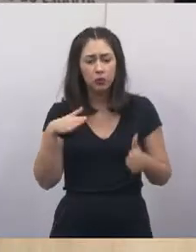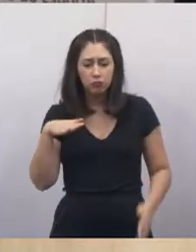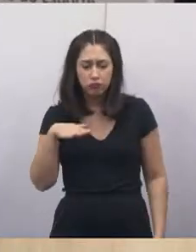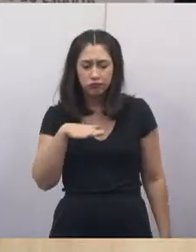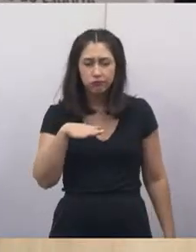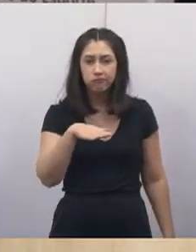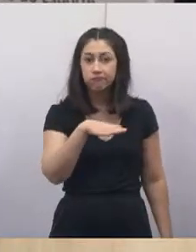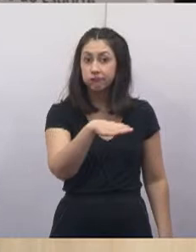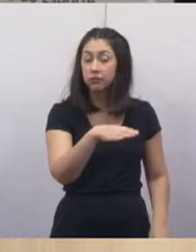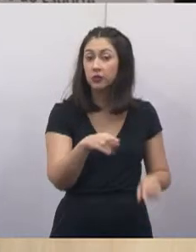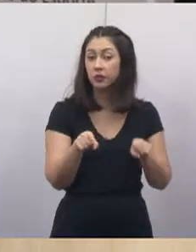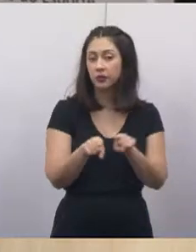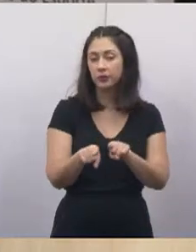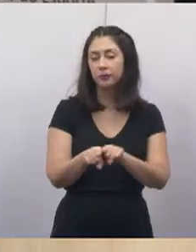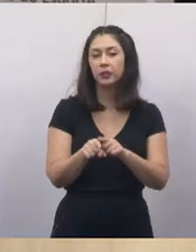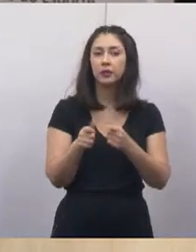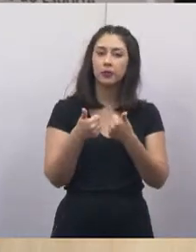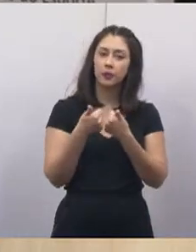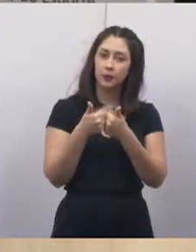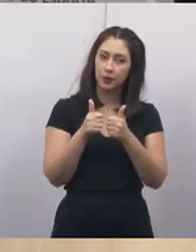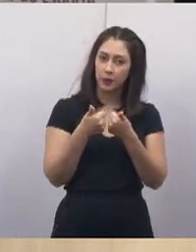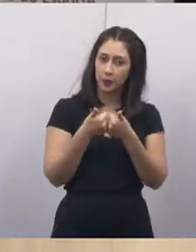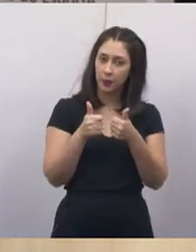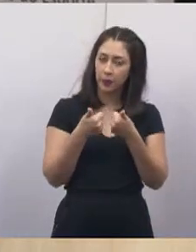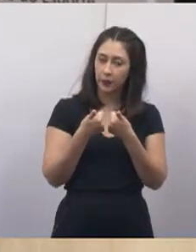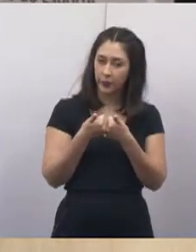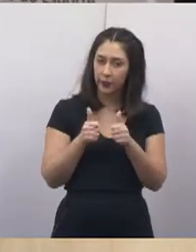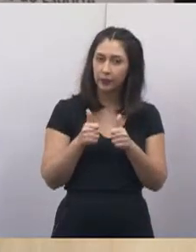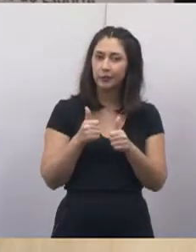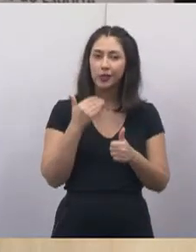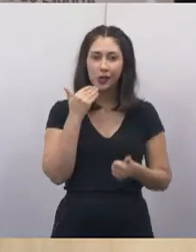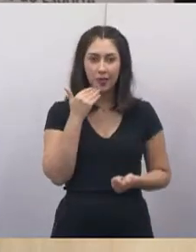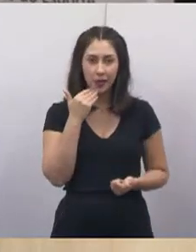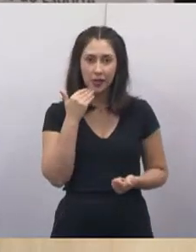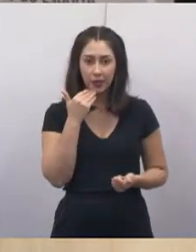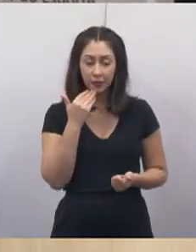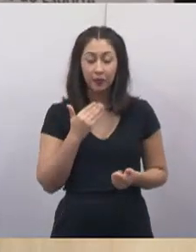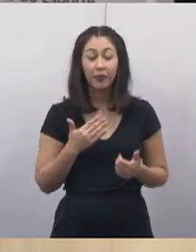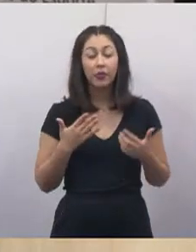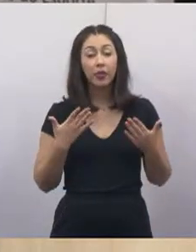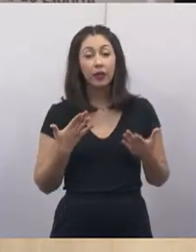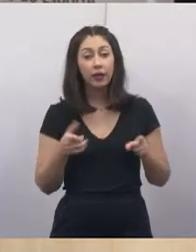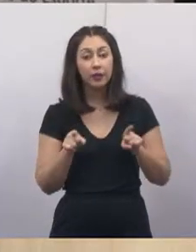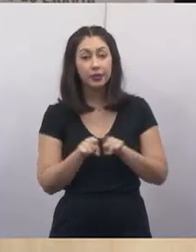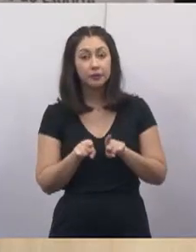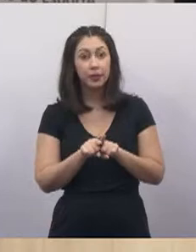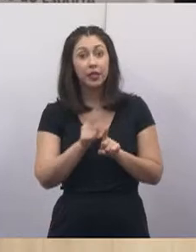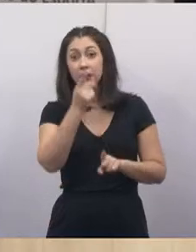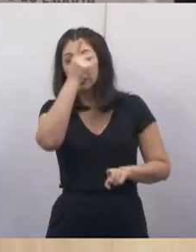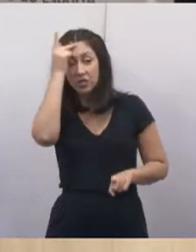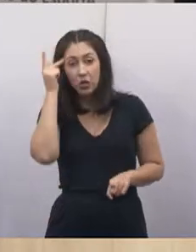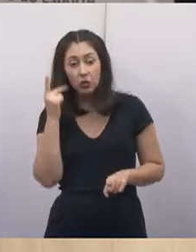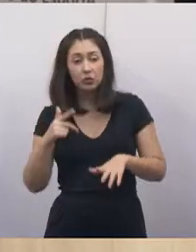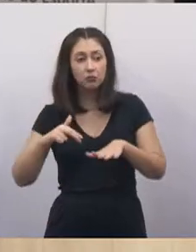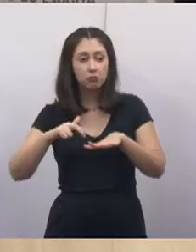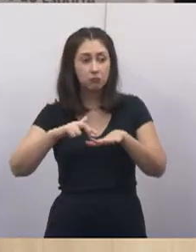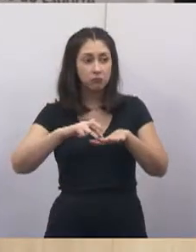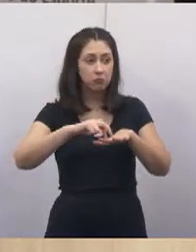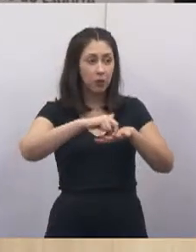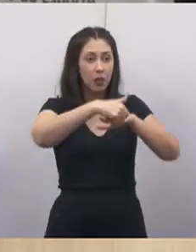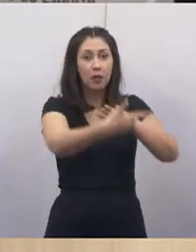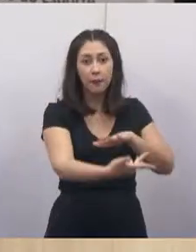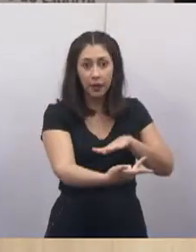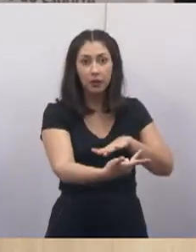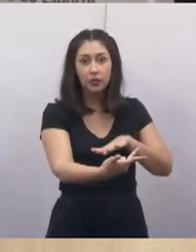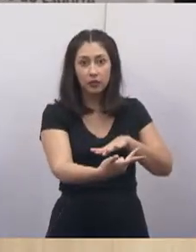passam, inclusive os ônibus da JTU. Além disso, muitos munícipes já caíram naquele local devido